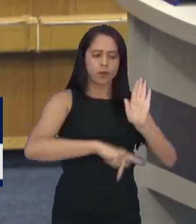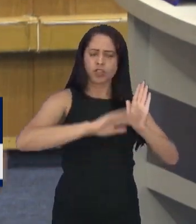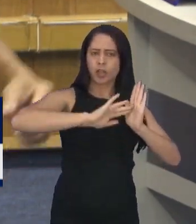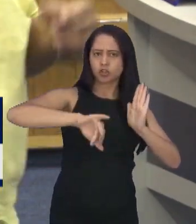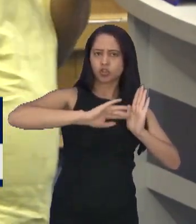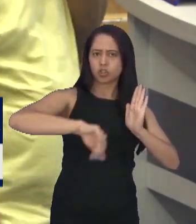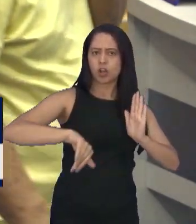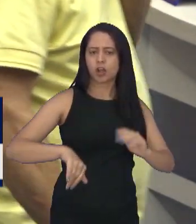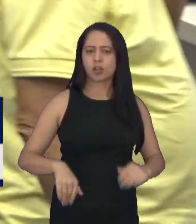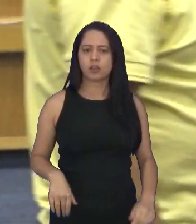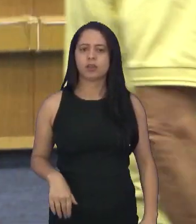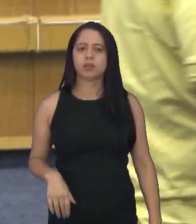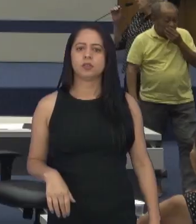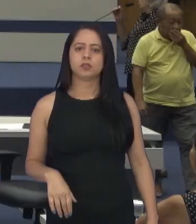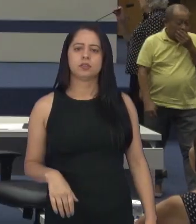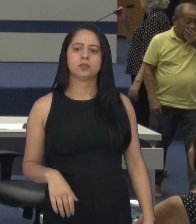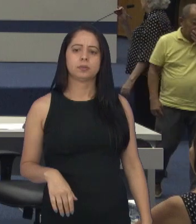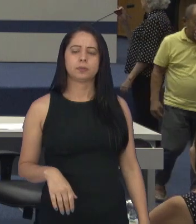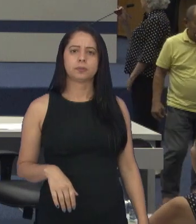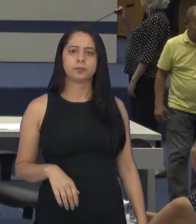discussão.